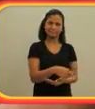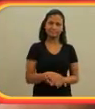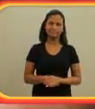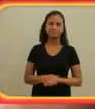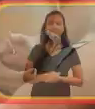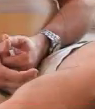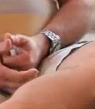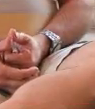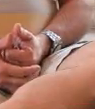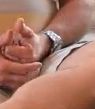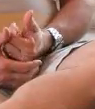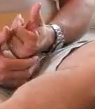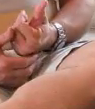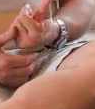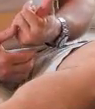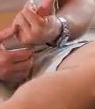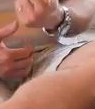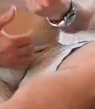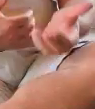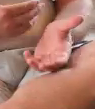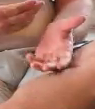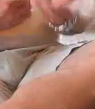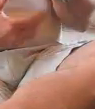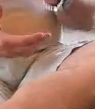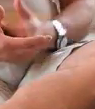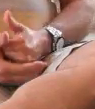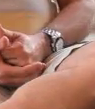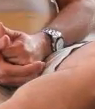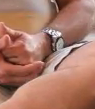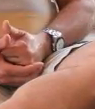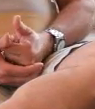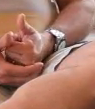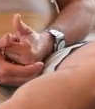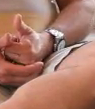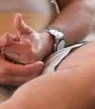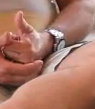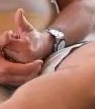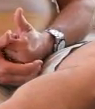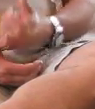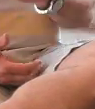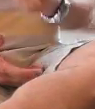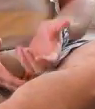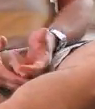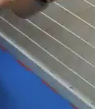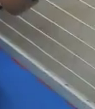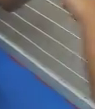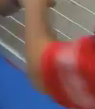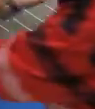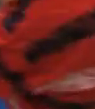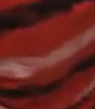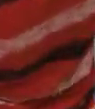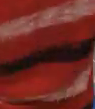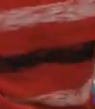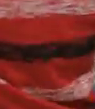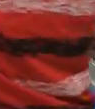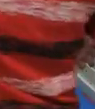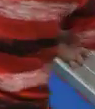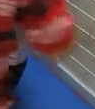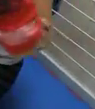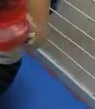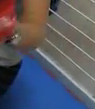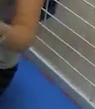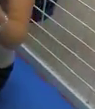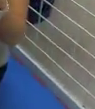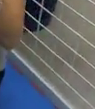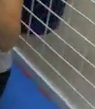conhecimento das benesses que esse método traria ao Matheus no seu desenvolvimento. Em um cercado com chão